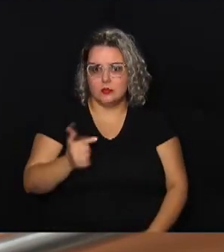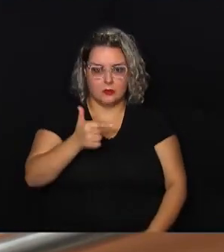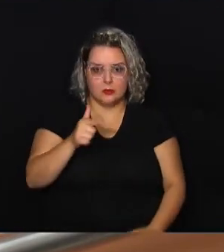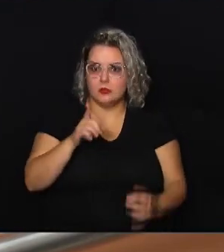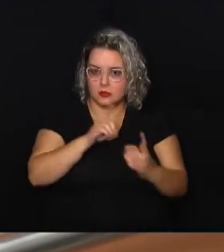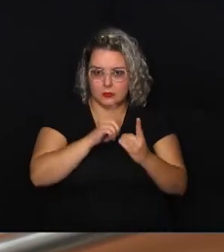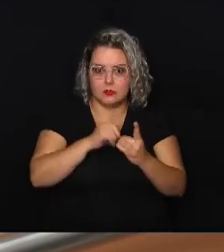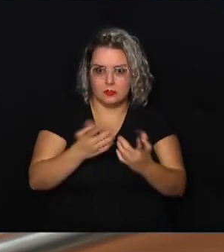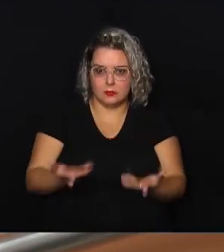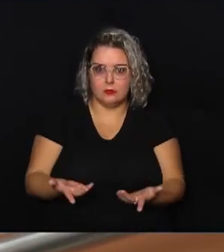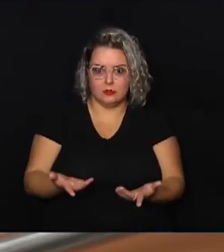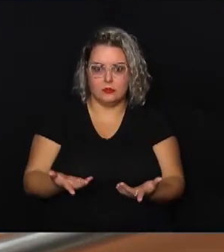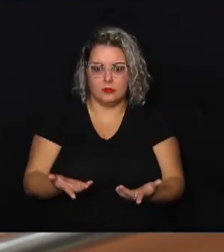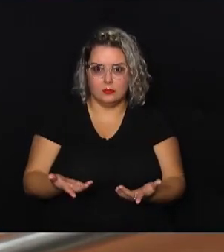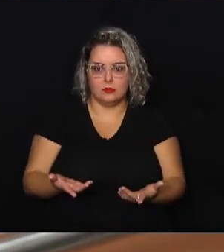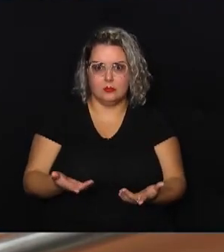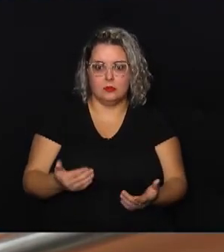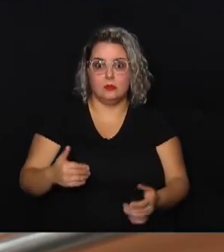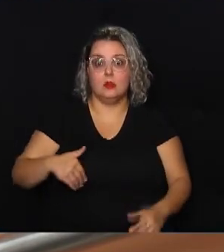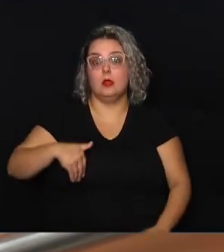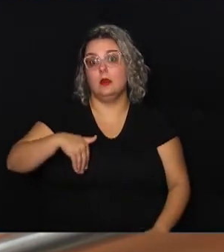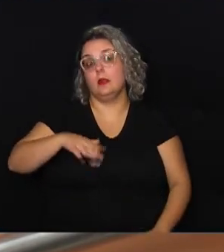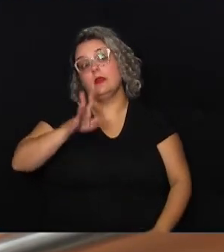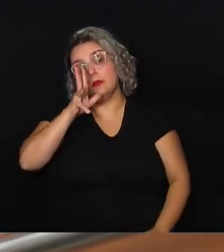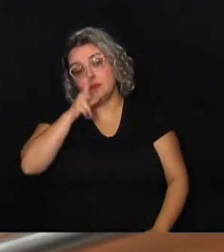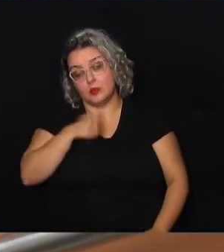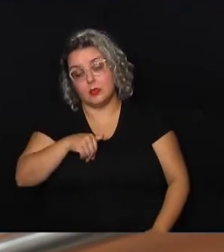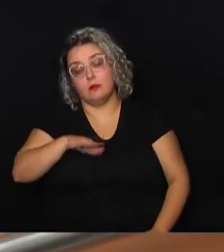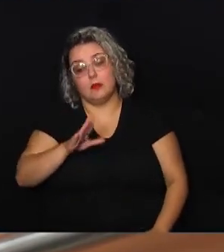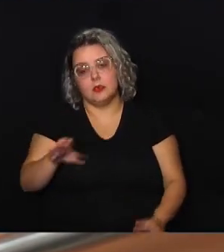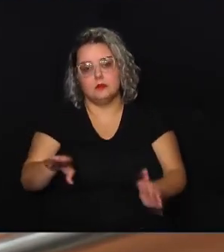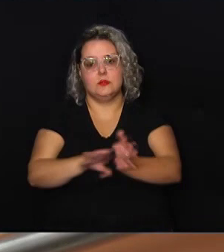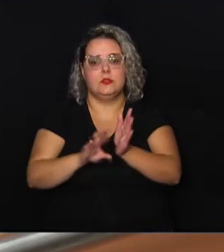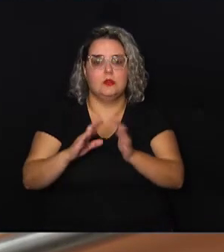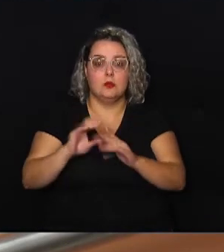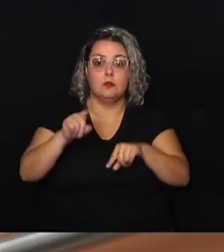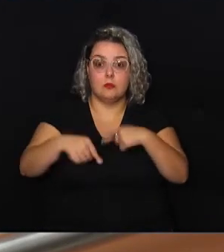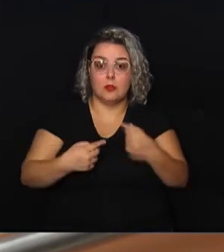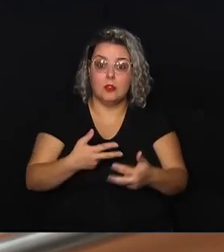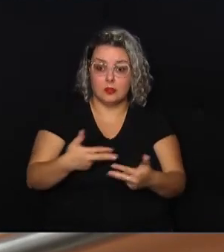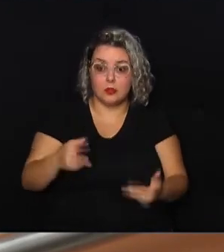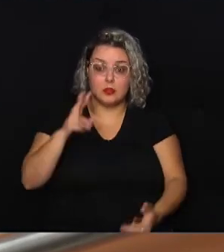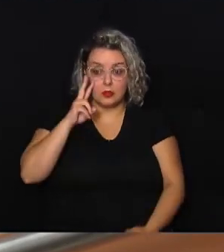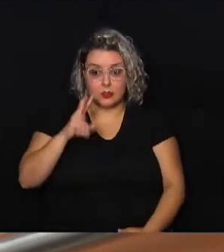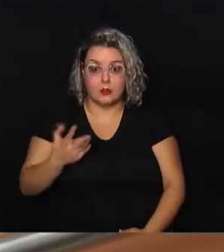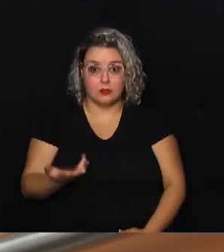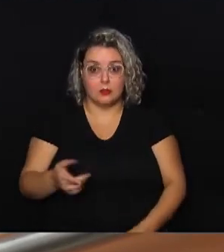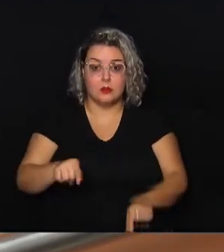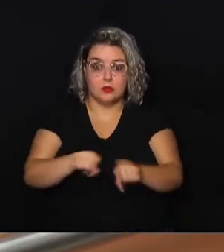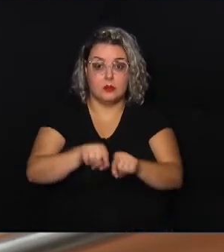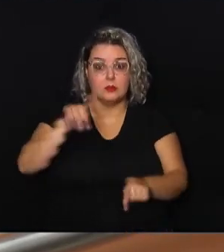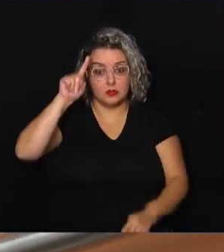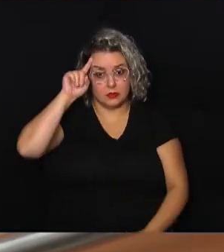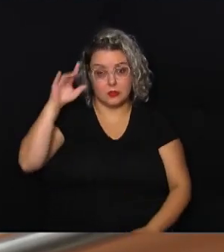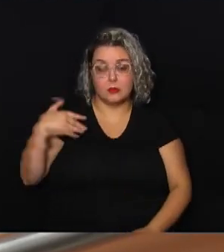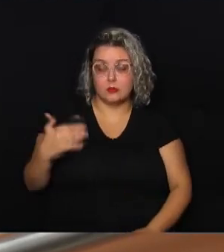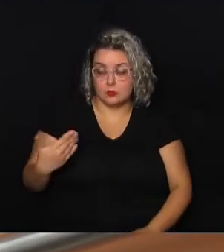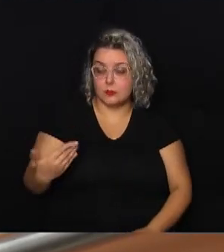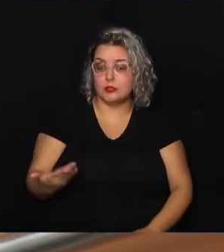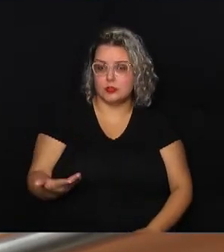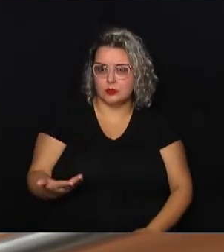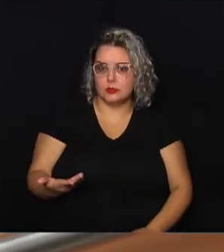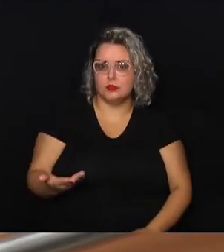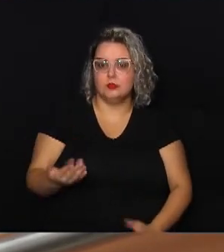atendida e ela teria ficado até mais tarde. Uma outra situação que nós vemos ali também diariamente é